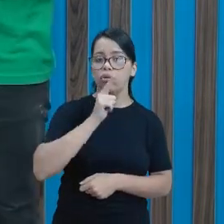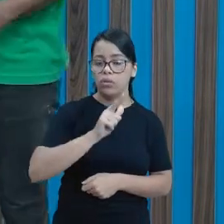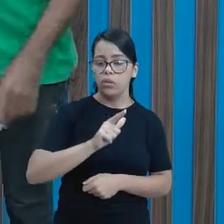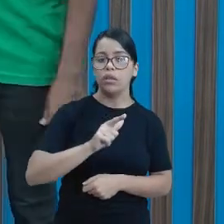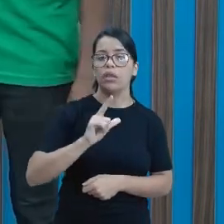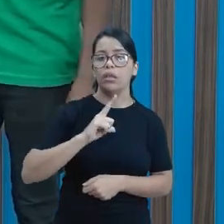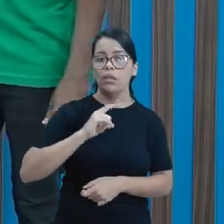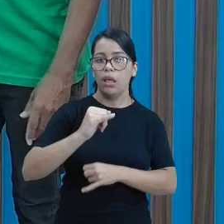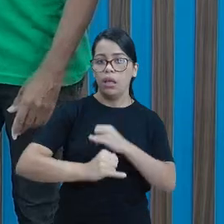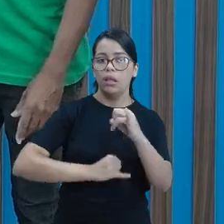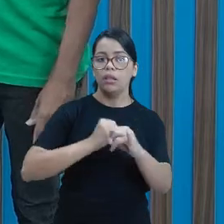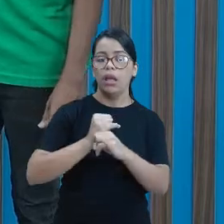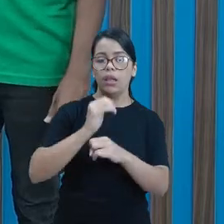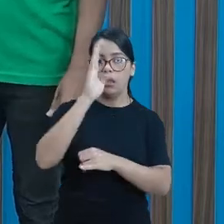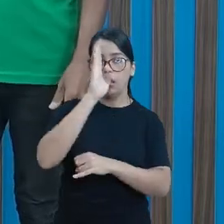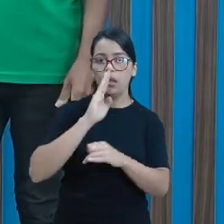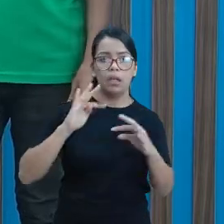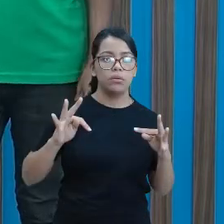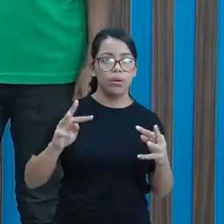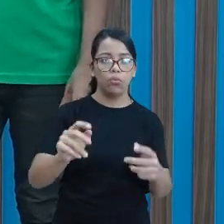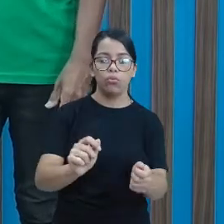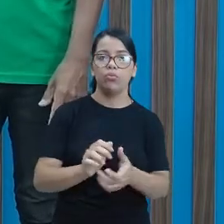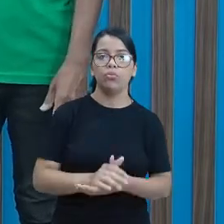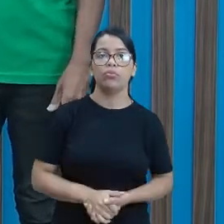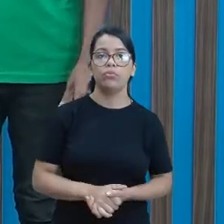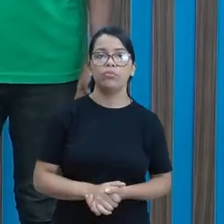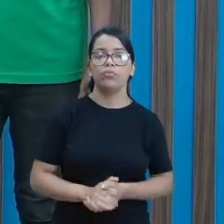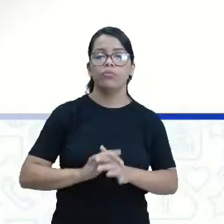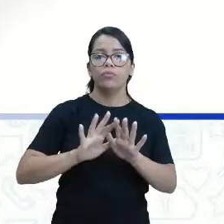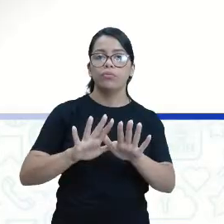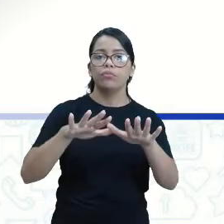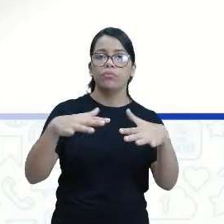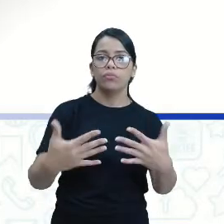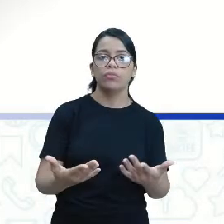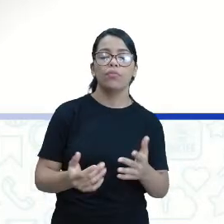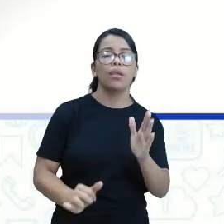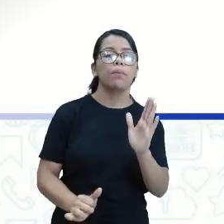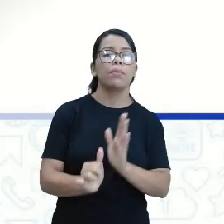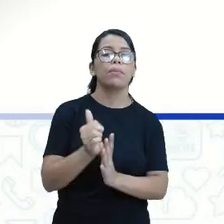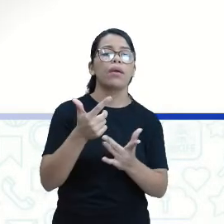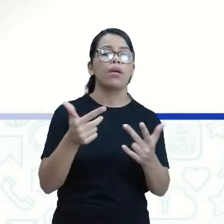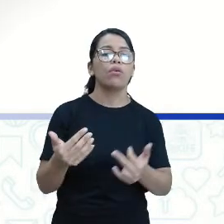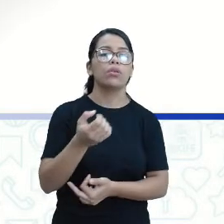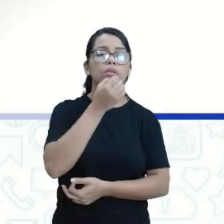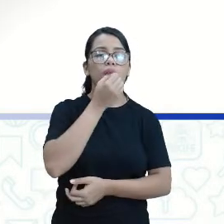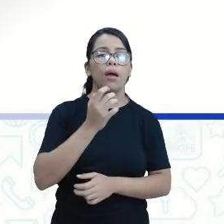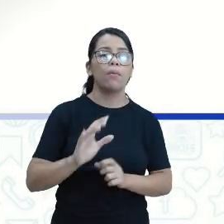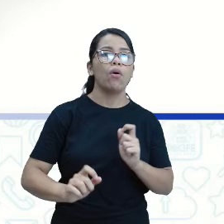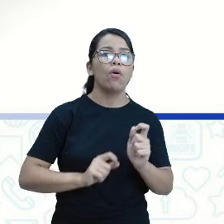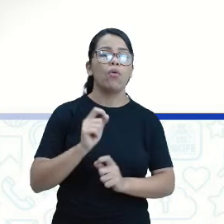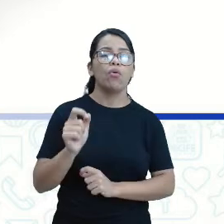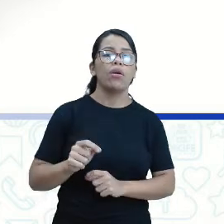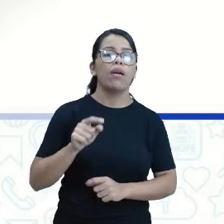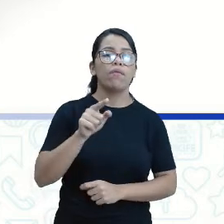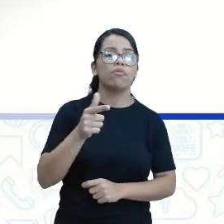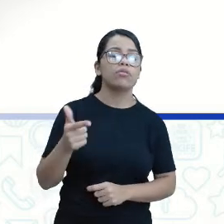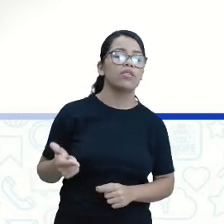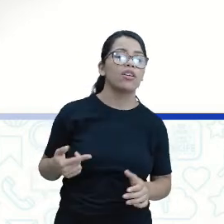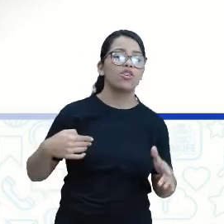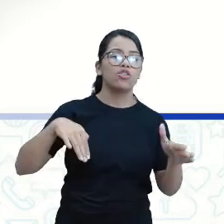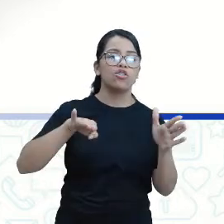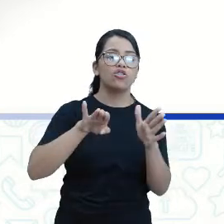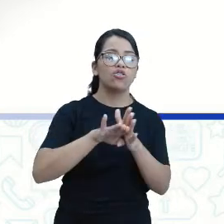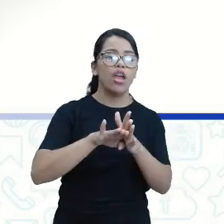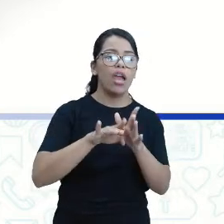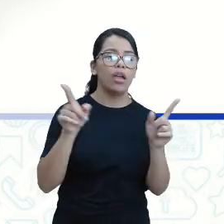tá? Então, vantagens e desvantagens da globalização. A primeira vantagem é que você chega, diminui as distâncias e o tempo, então você está